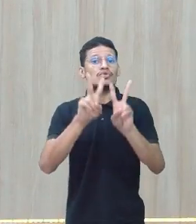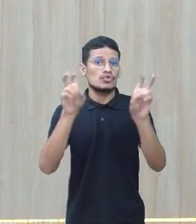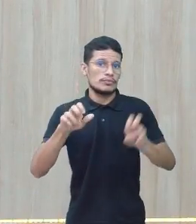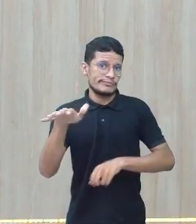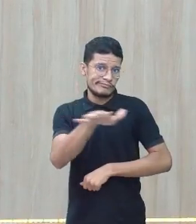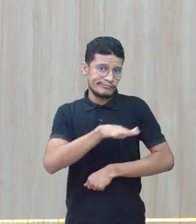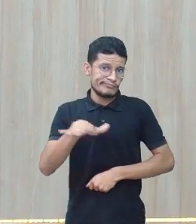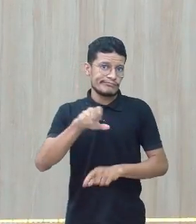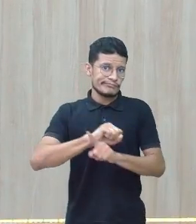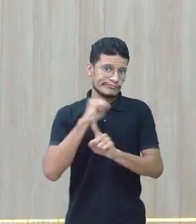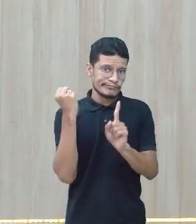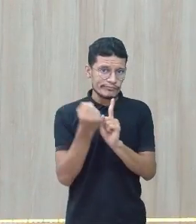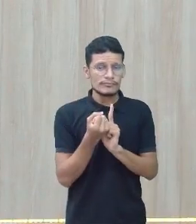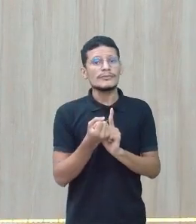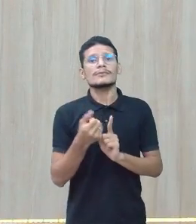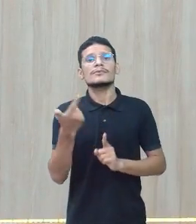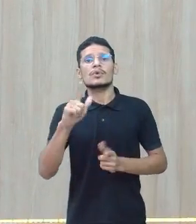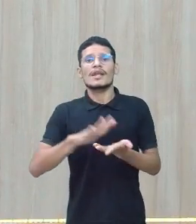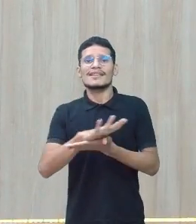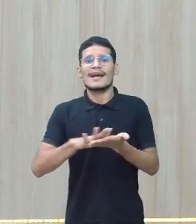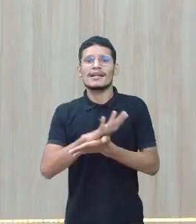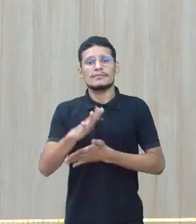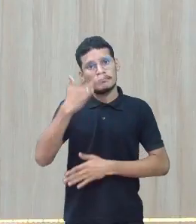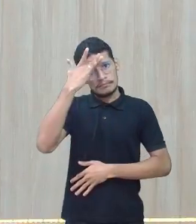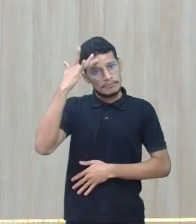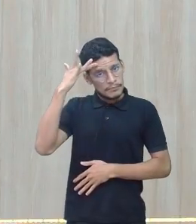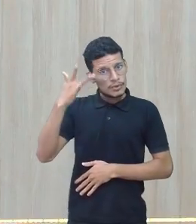ao contexto da sociedade que não envolve um indivíduo